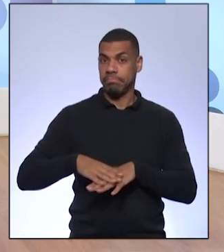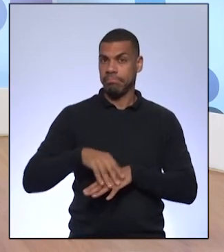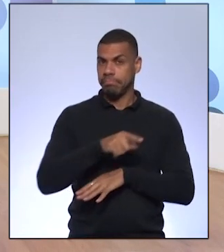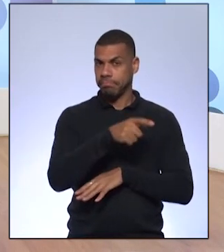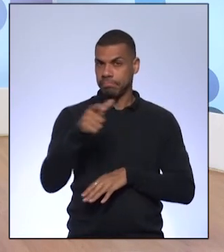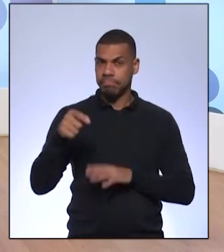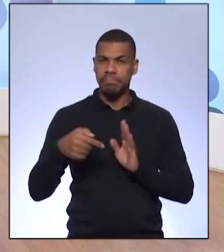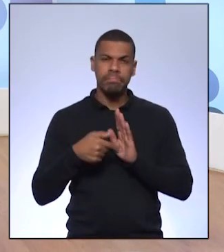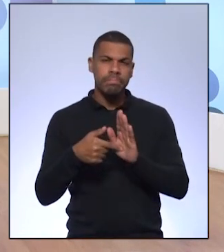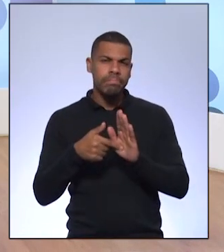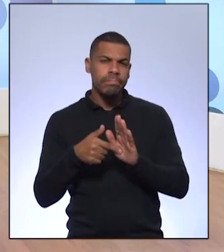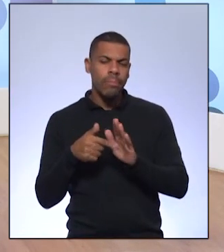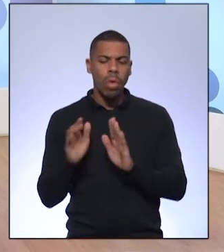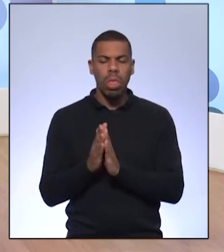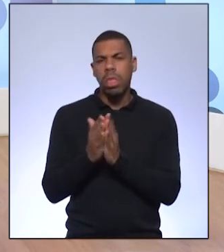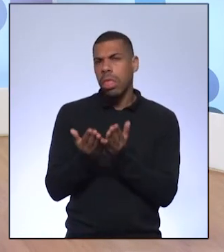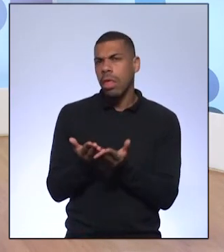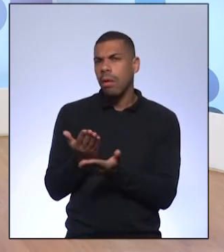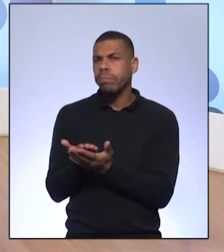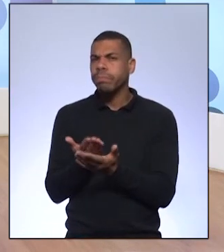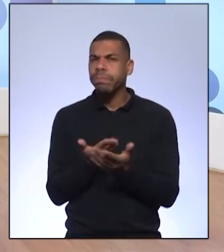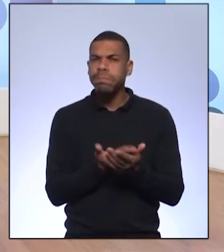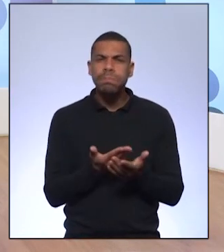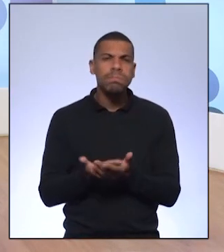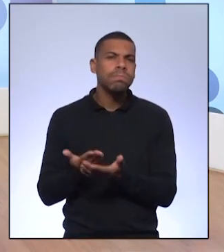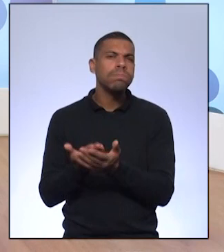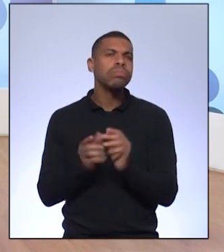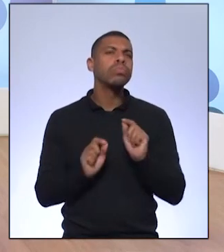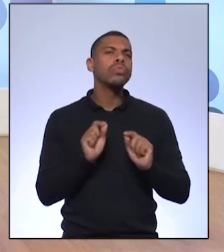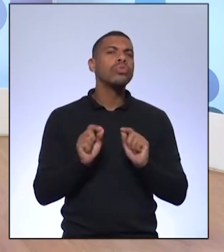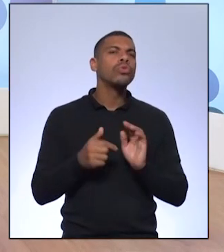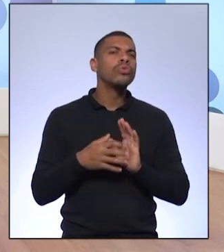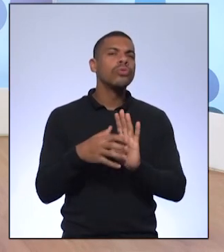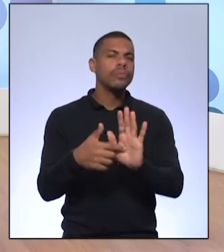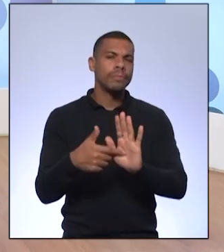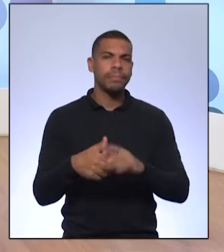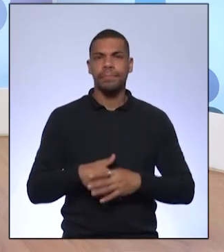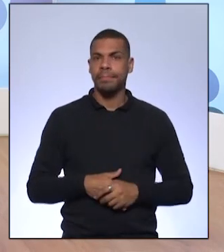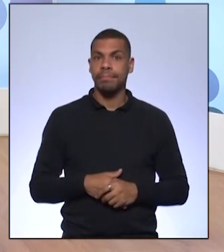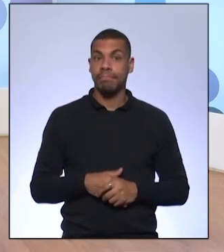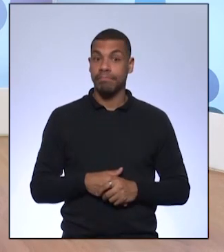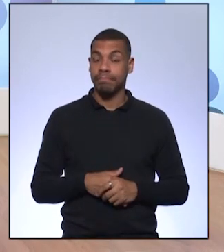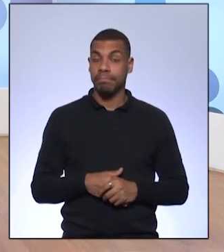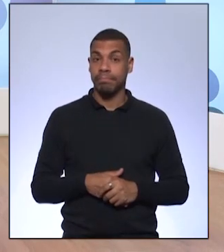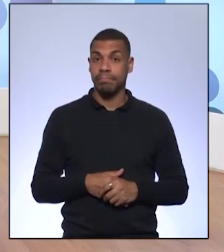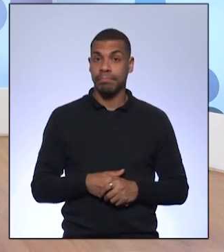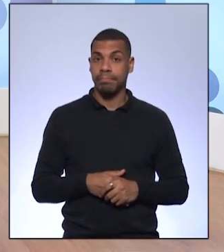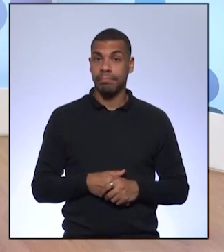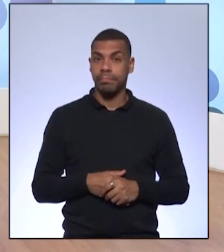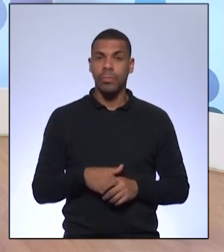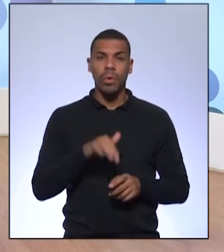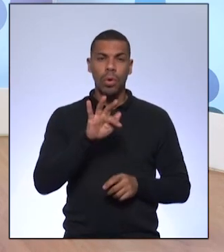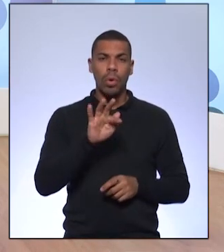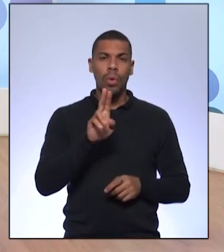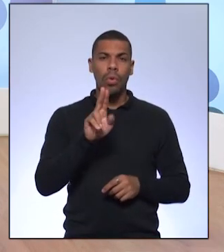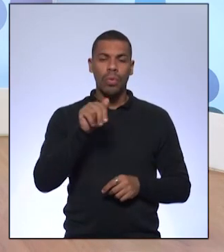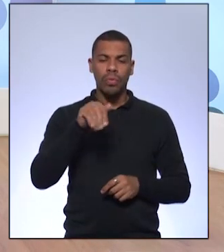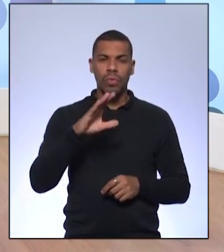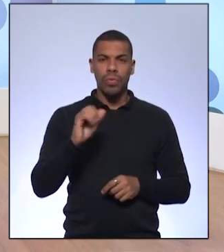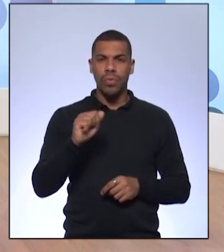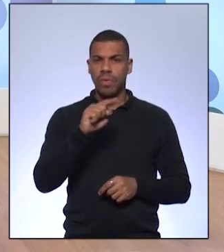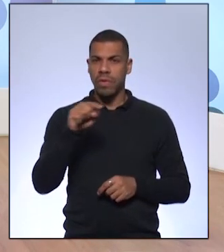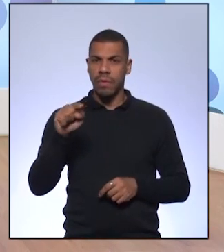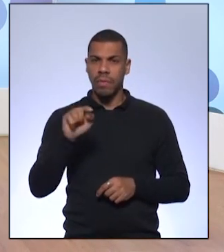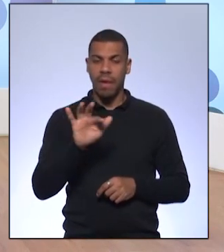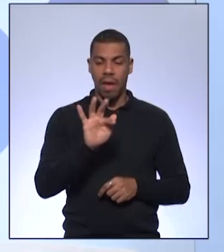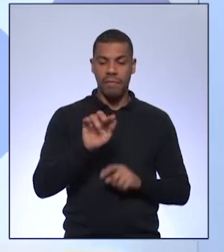olharem alguns livros, algumas coisas, né, Osmar? Sim. Essa função, literalmente está escrito isso. Função de x.